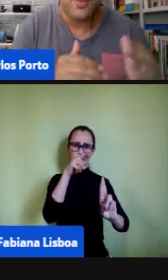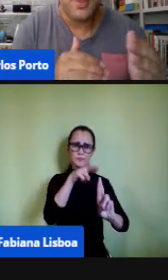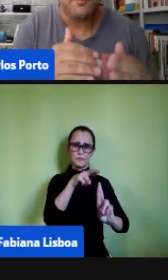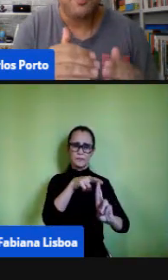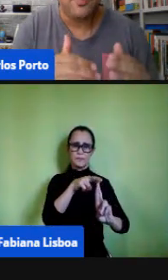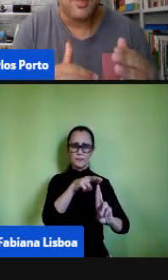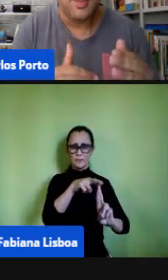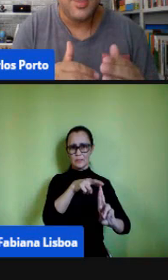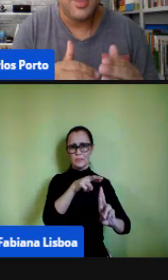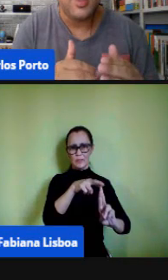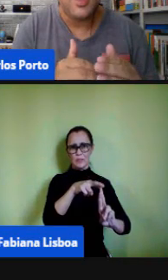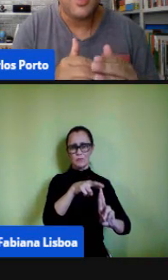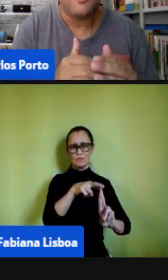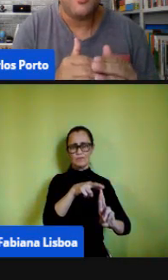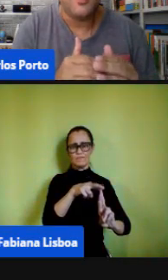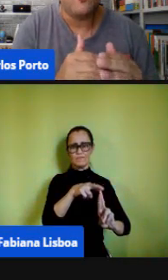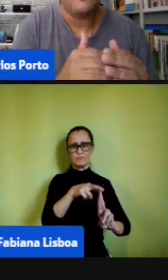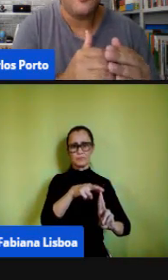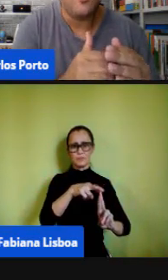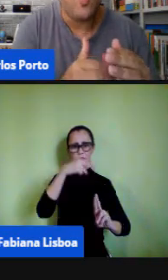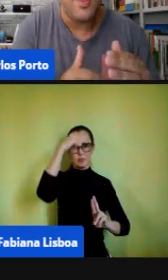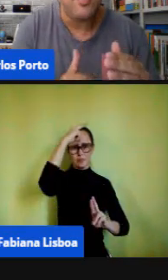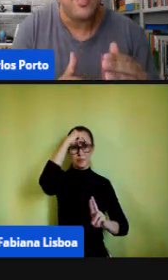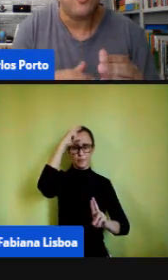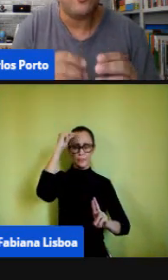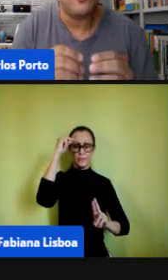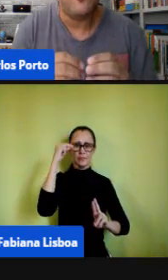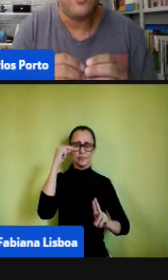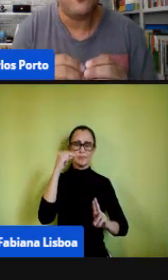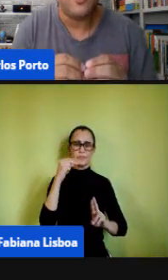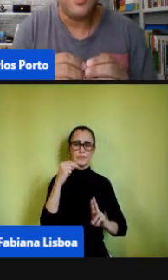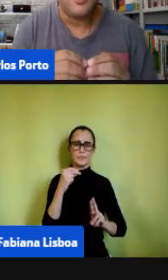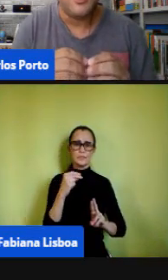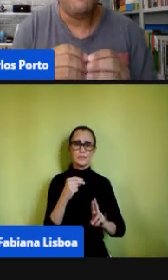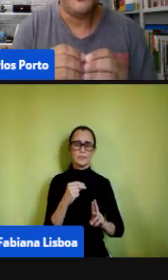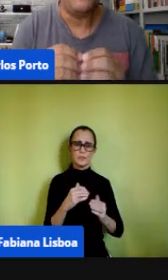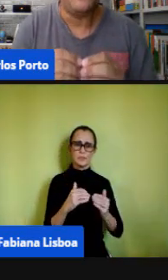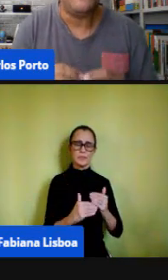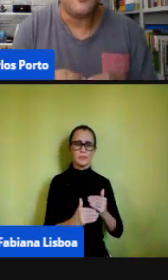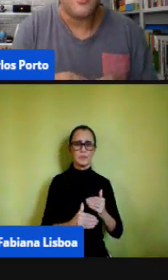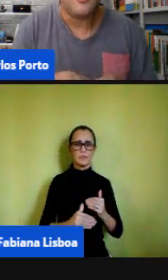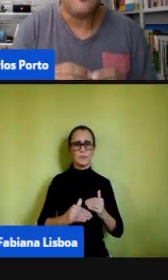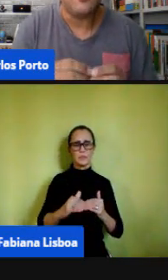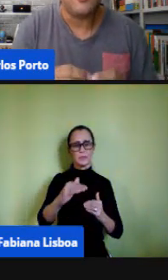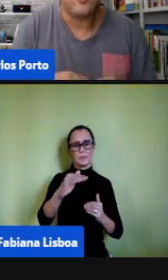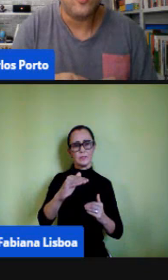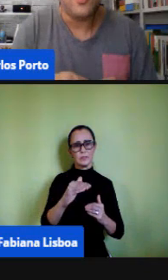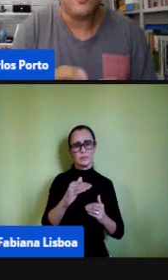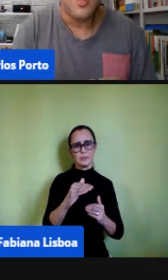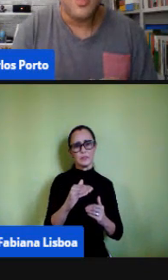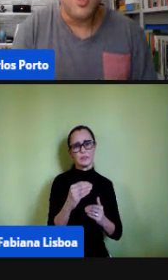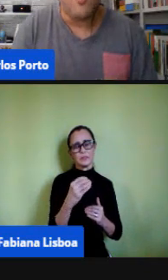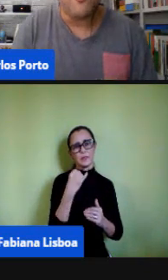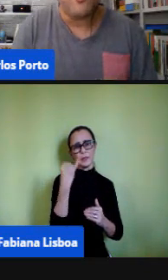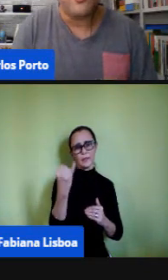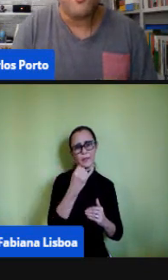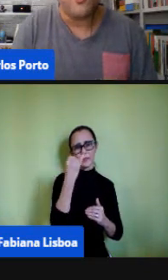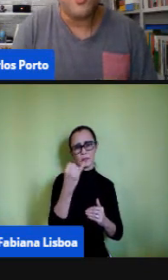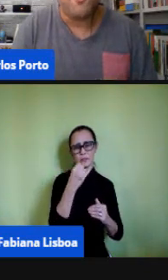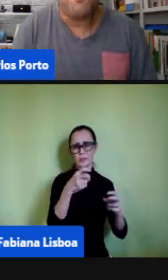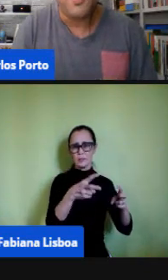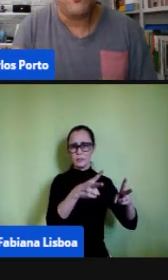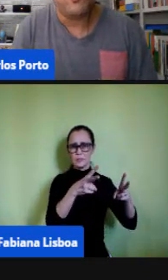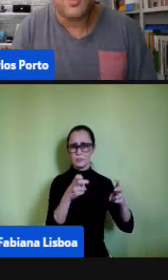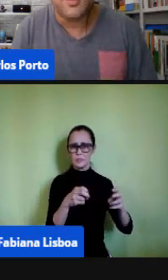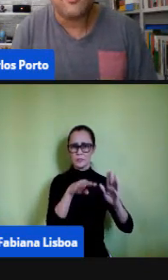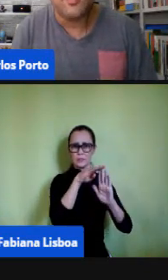municípios, porque é uma sequência onde nós devemos priorizar essas questões, e, ao mesmo tempo, quando